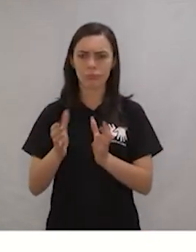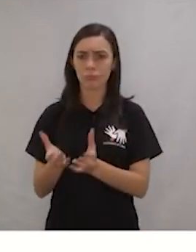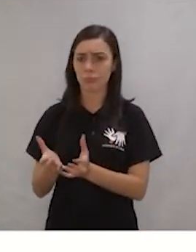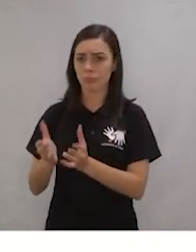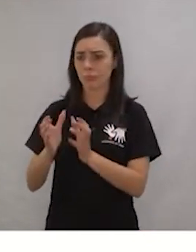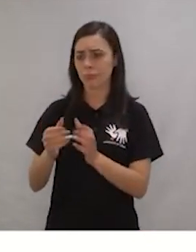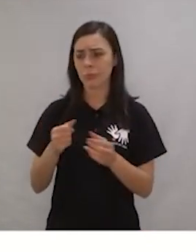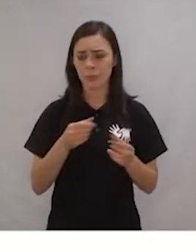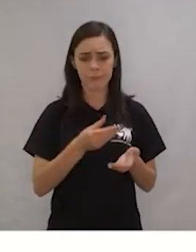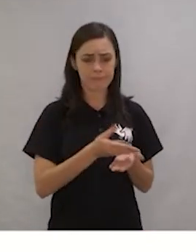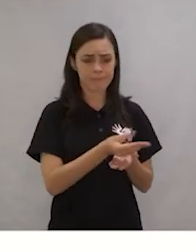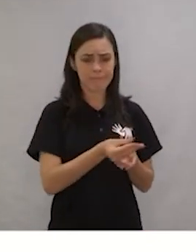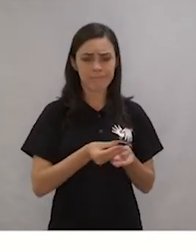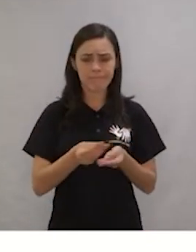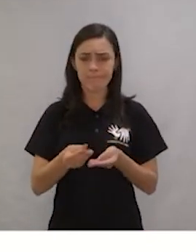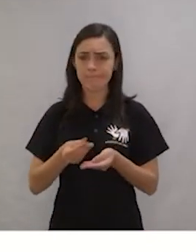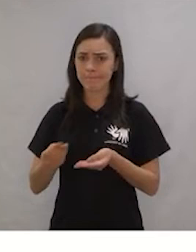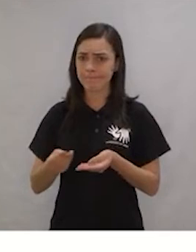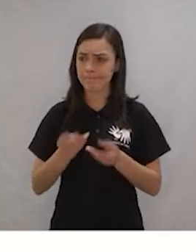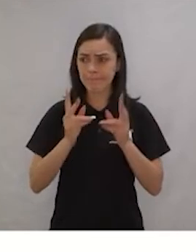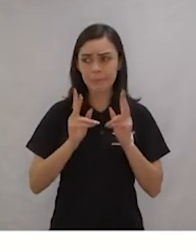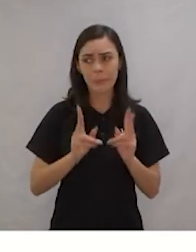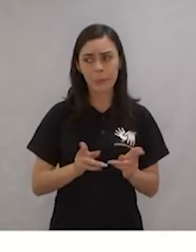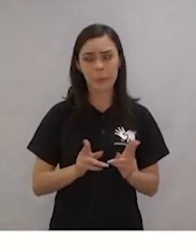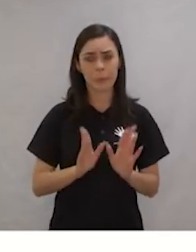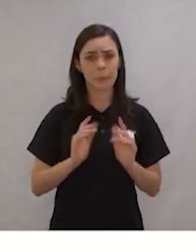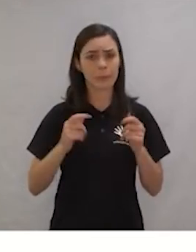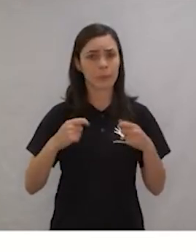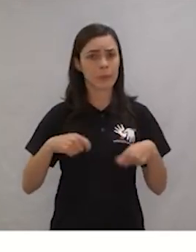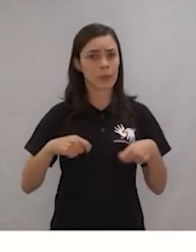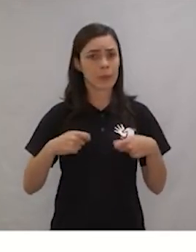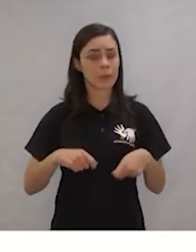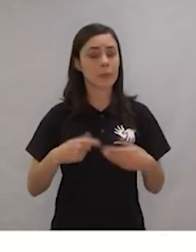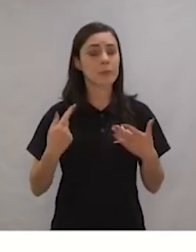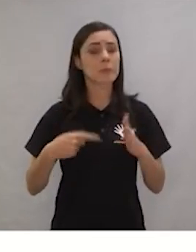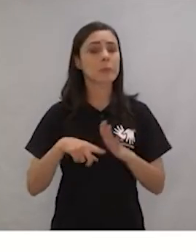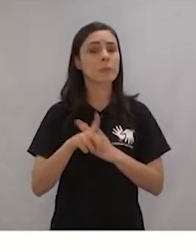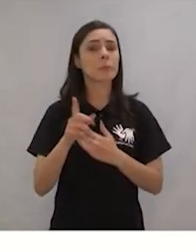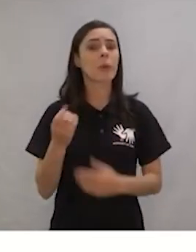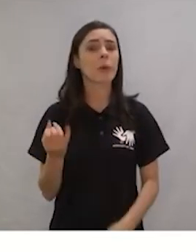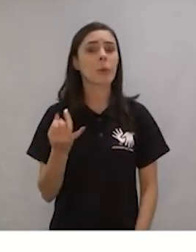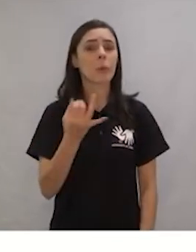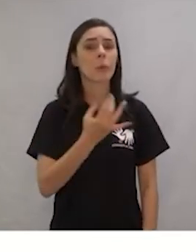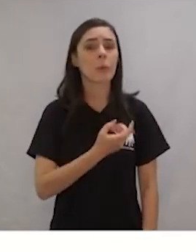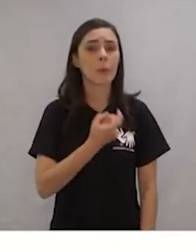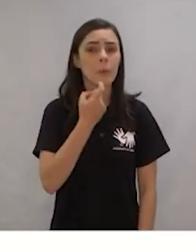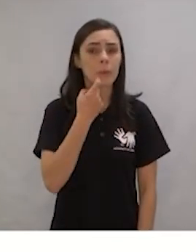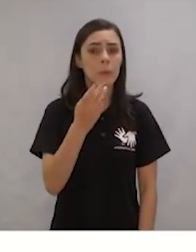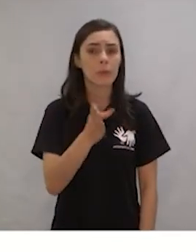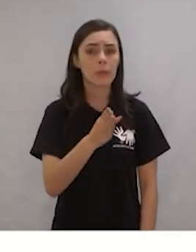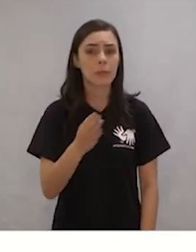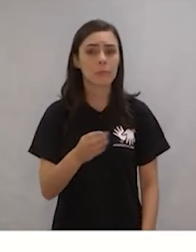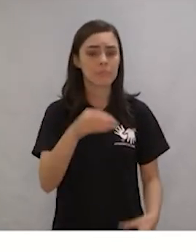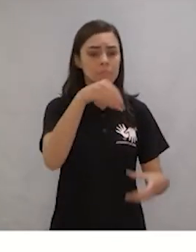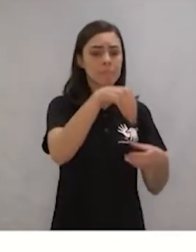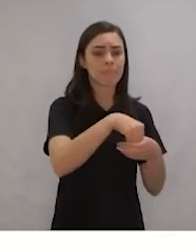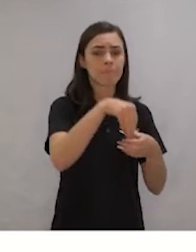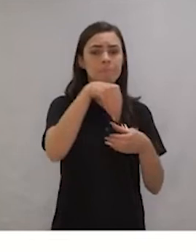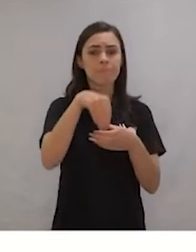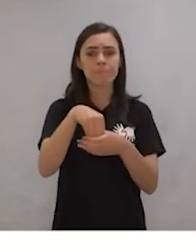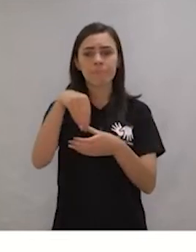igualmente. Olha a palavra novamente. Igualmente. Quantos peixes ficarão